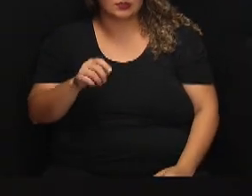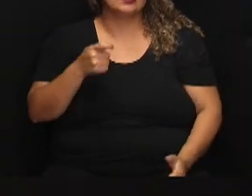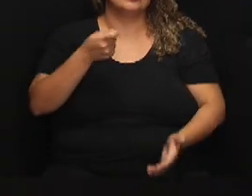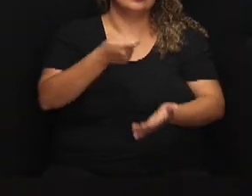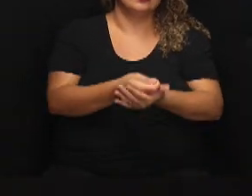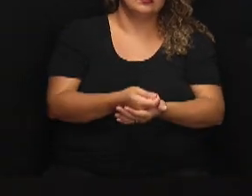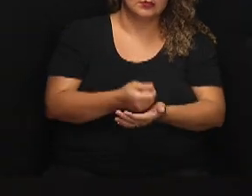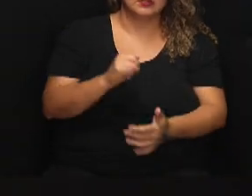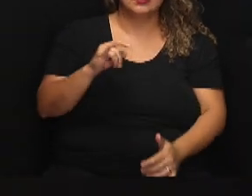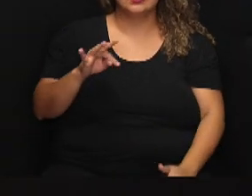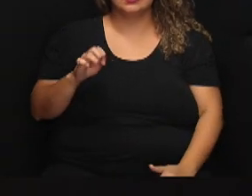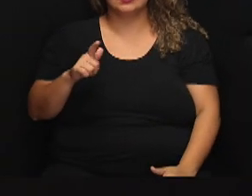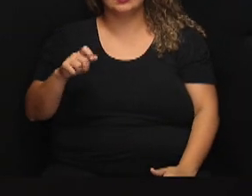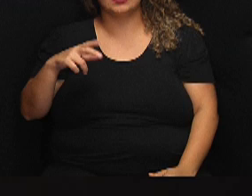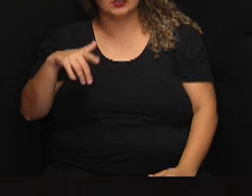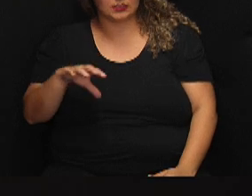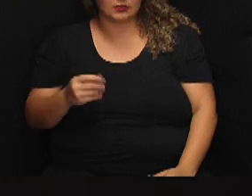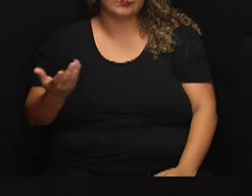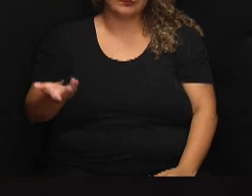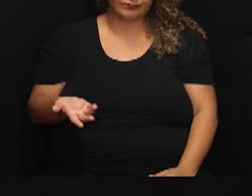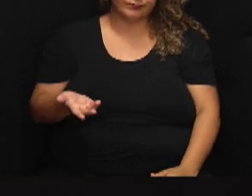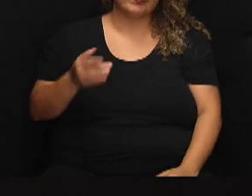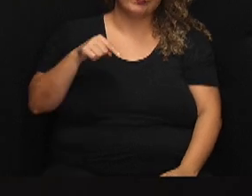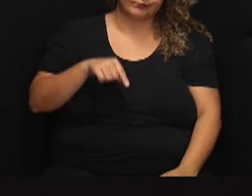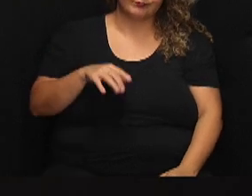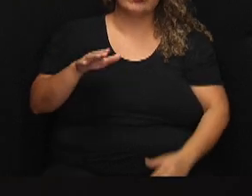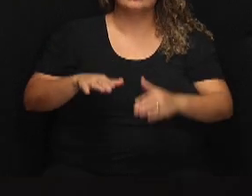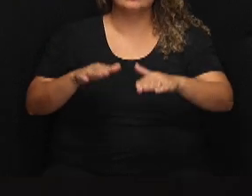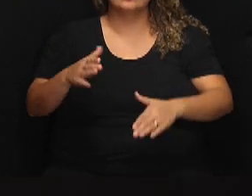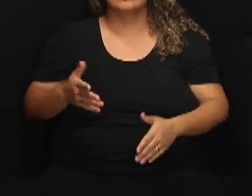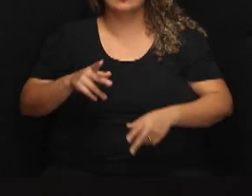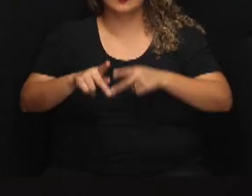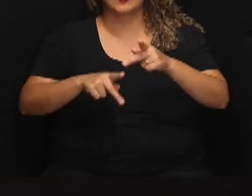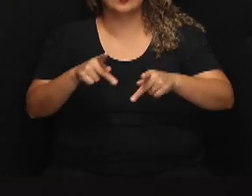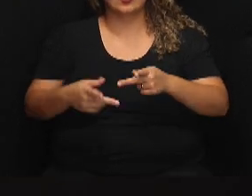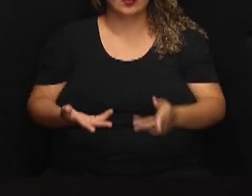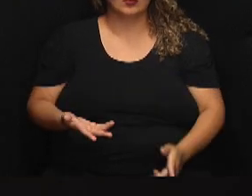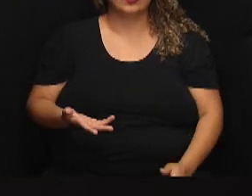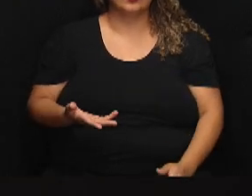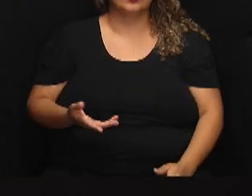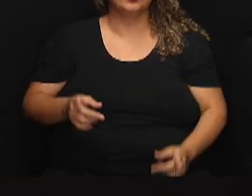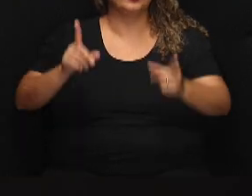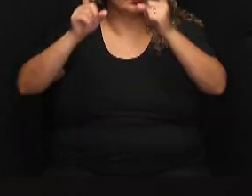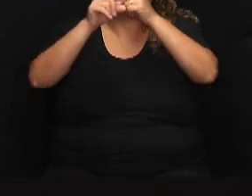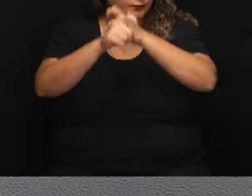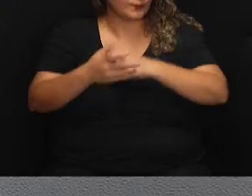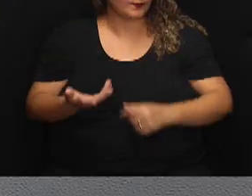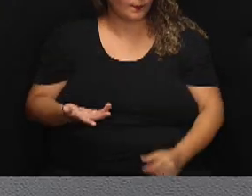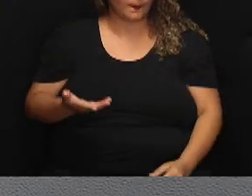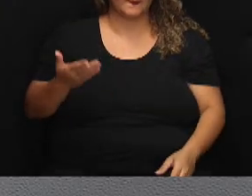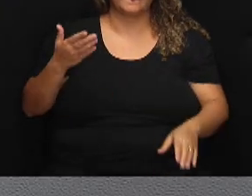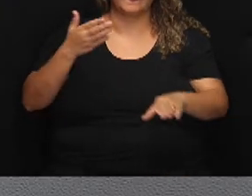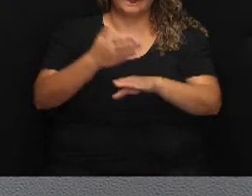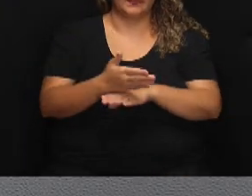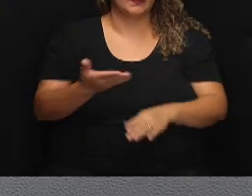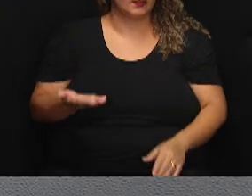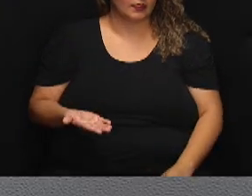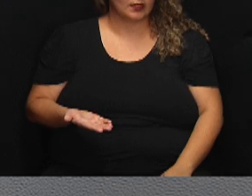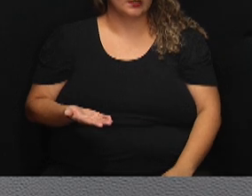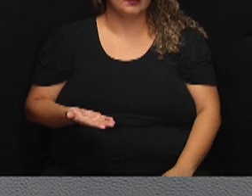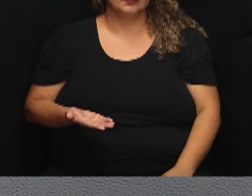a integração. Então isso, muitas vezes, para uma população que está com dificuldade de acessar,